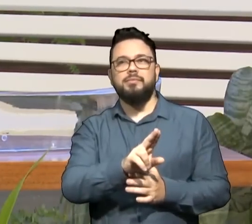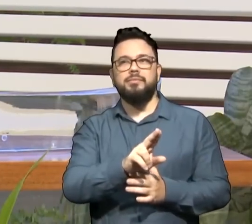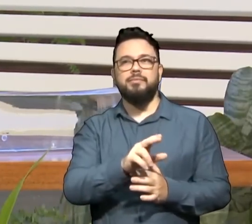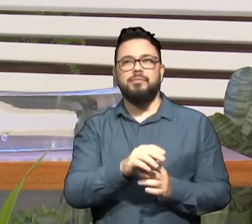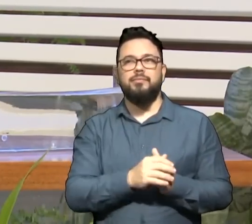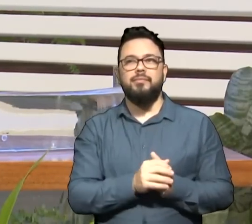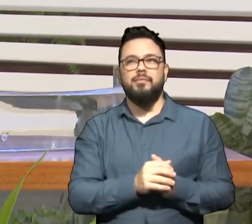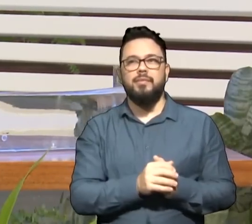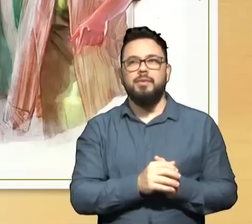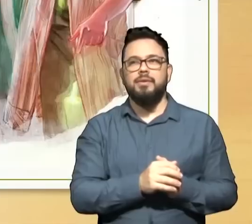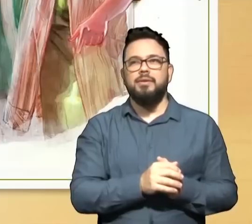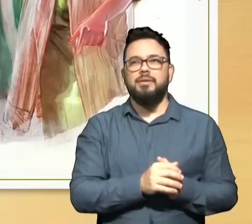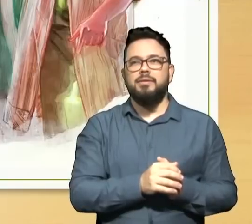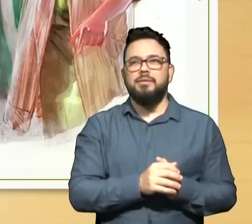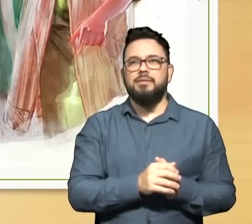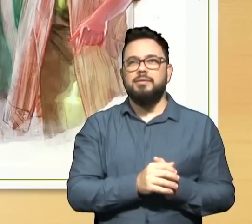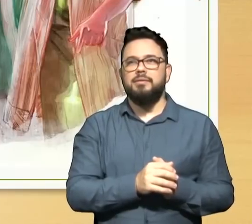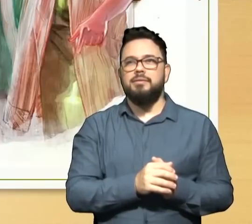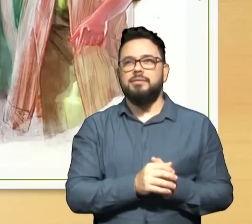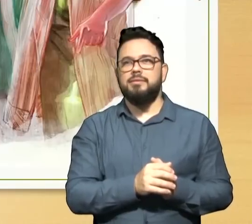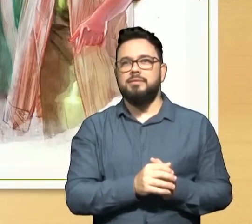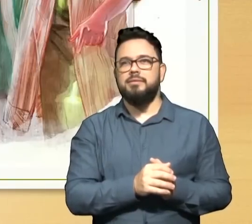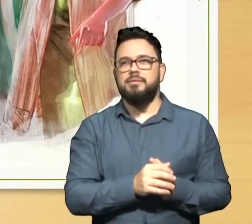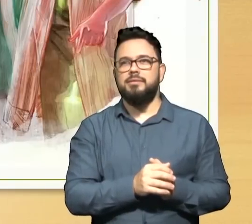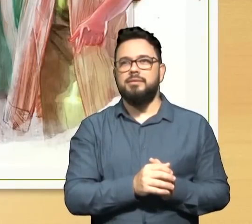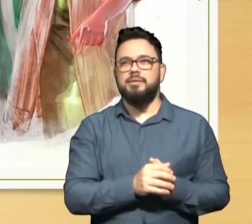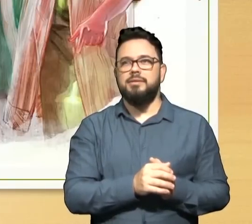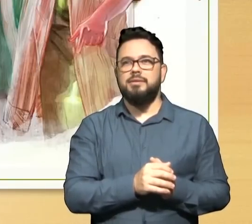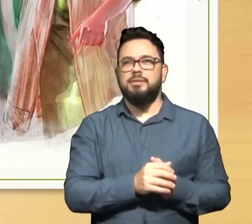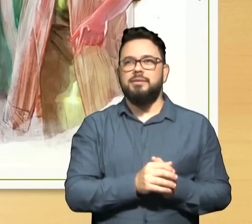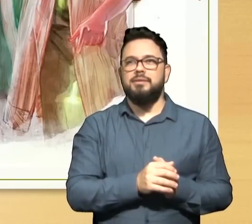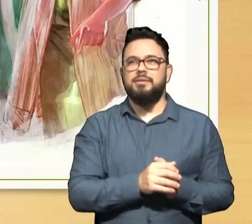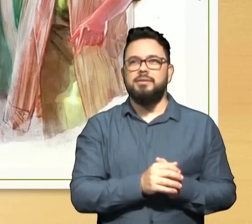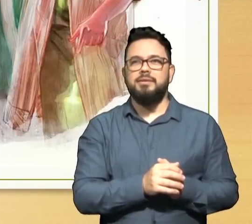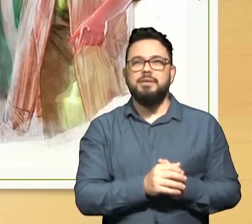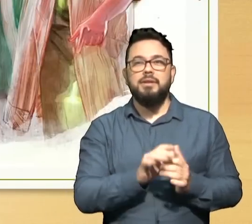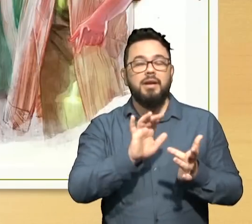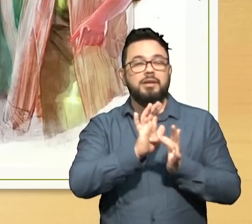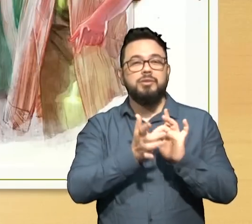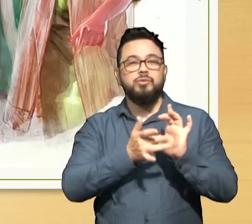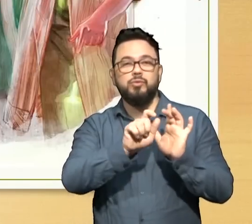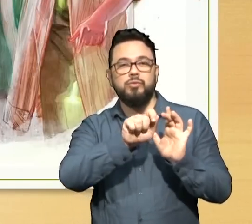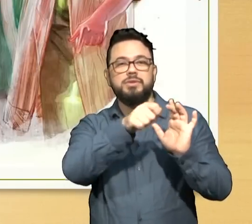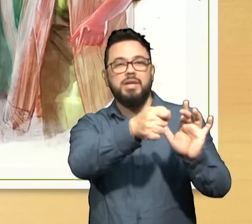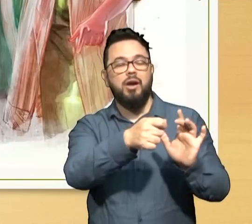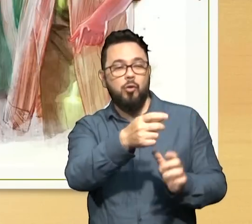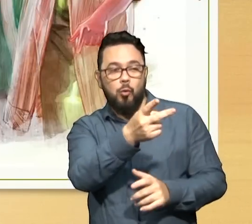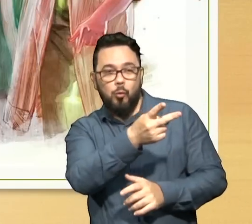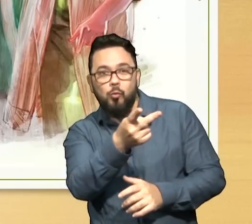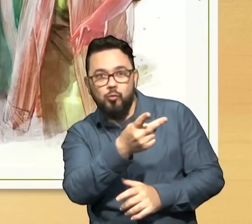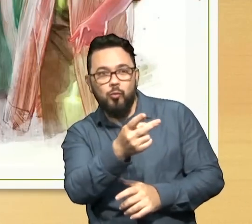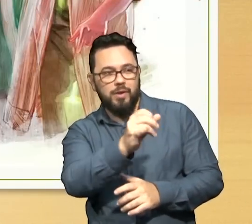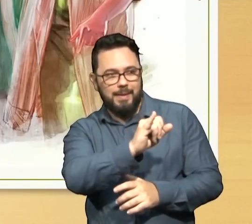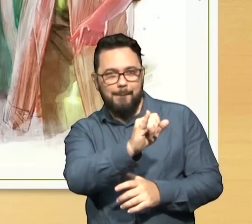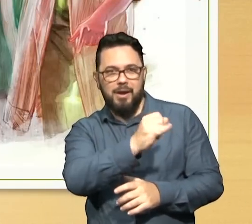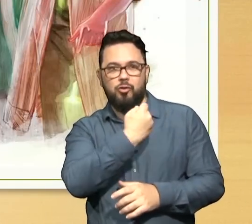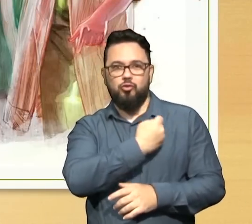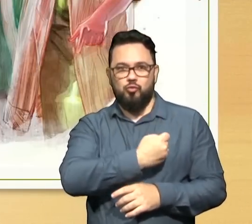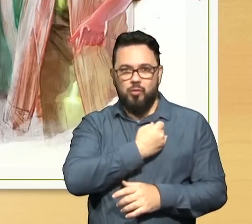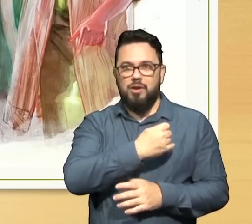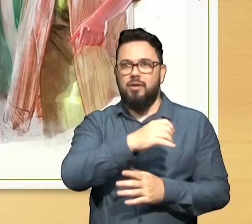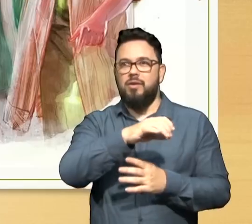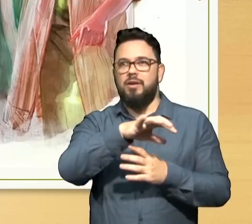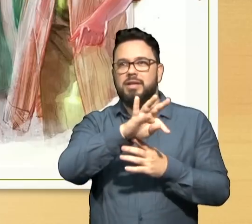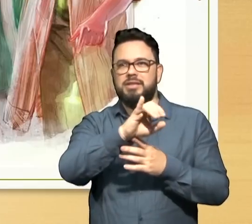do Trovão ambiciosos desde o início eles eram ambiciosos e explosivos teve uma